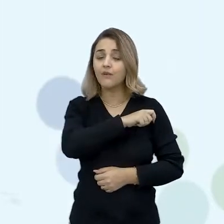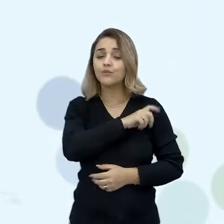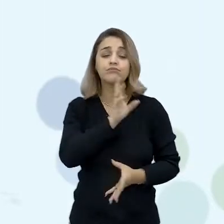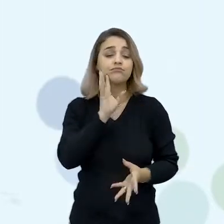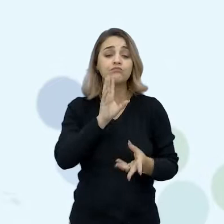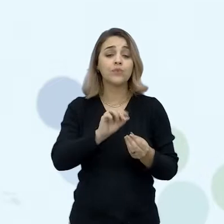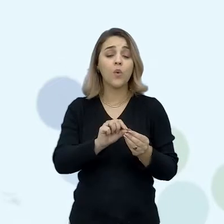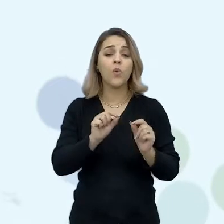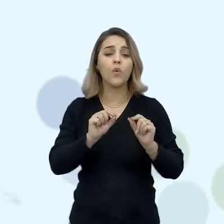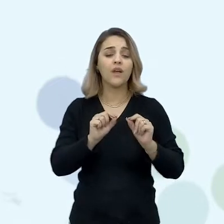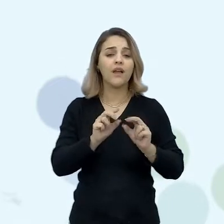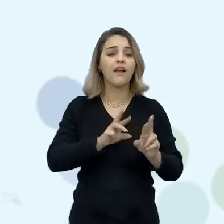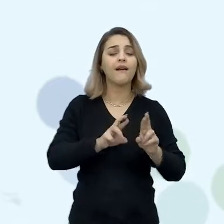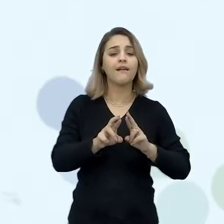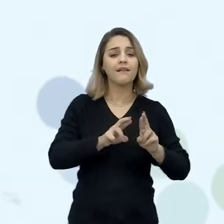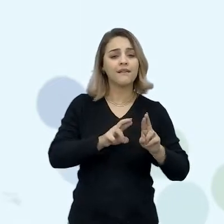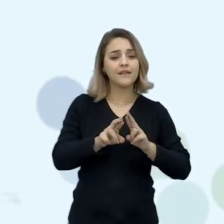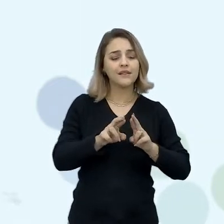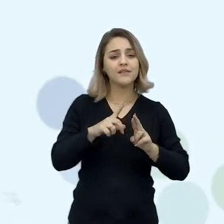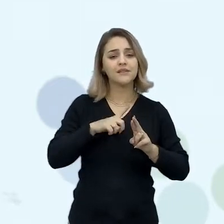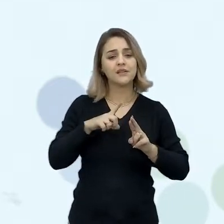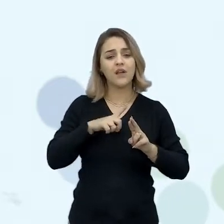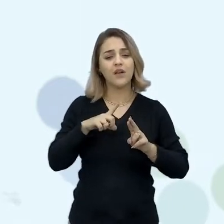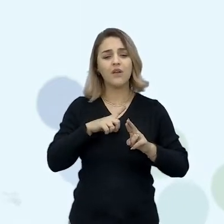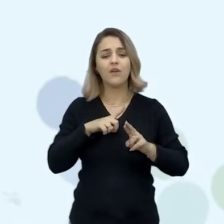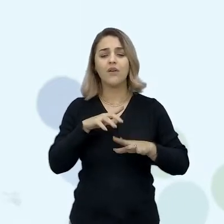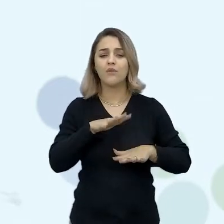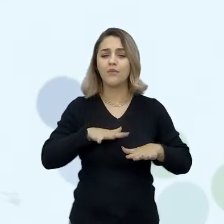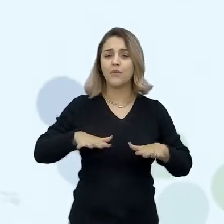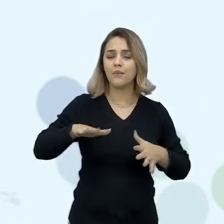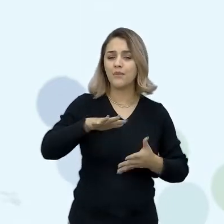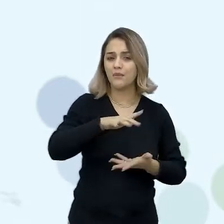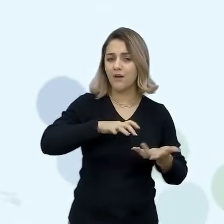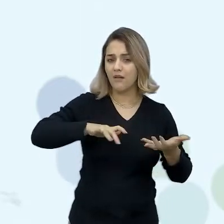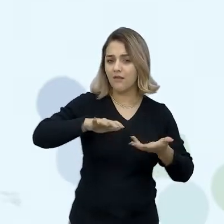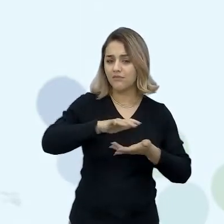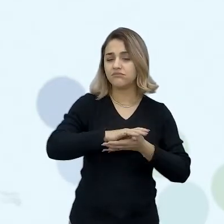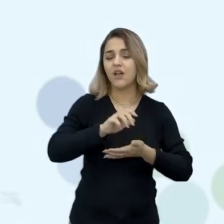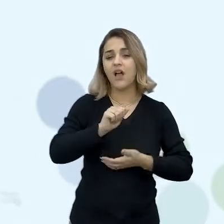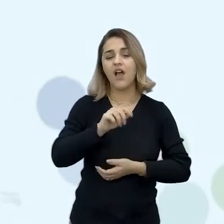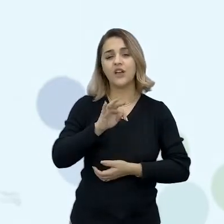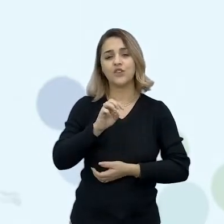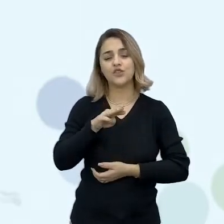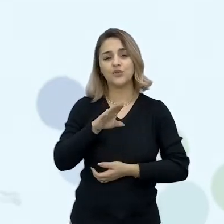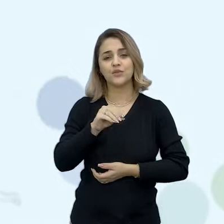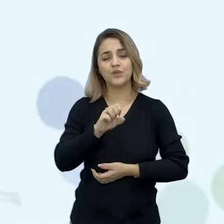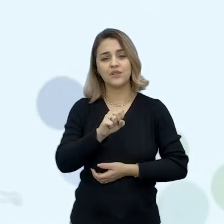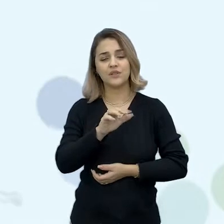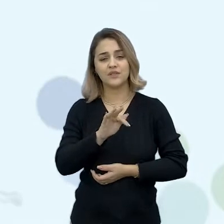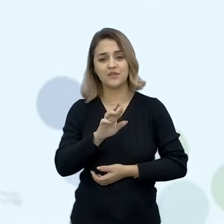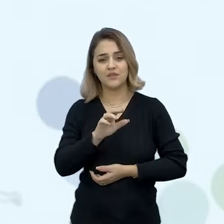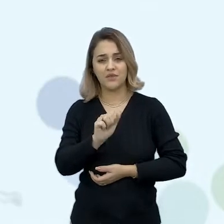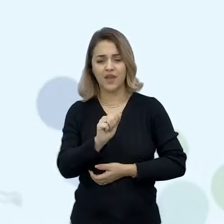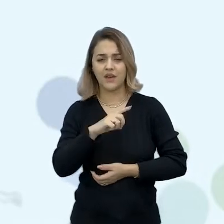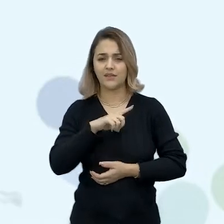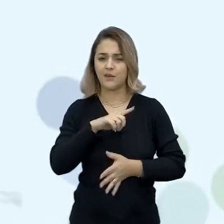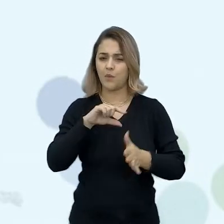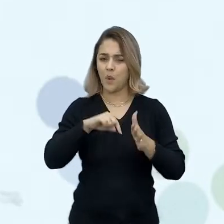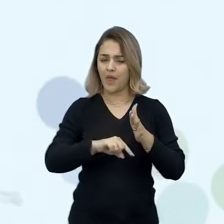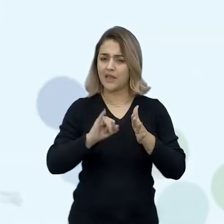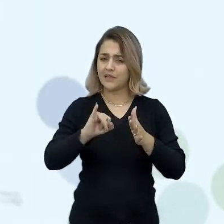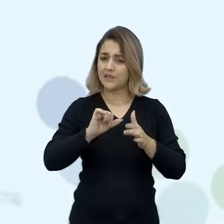as relações que acontecem entre a atmosfera, a hidrosfera e a litosfera são complexas e qualquer